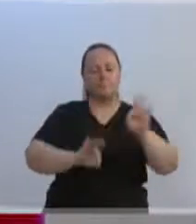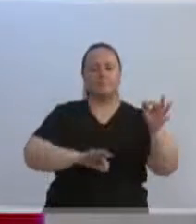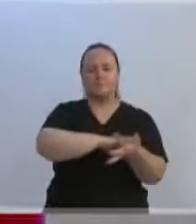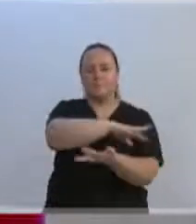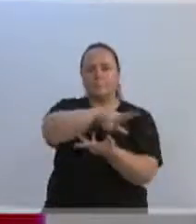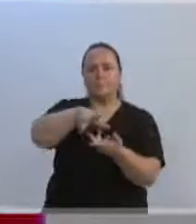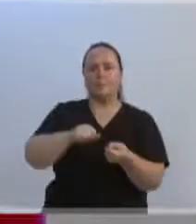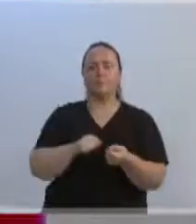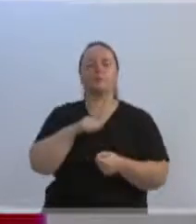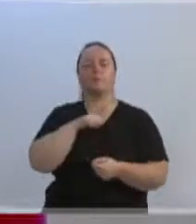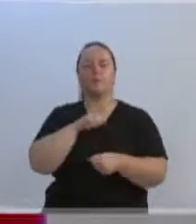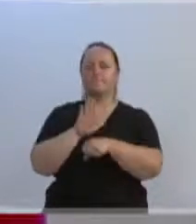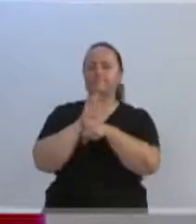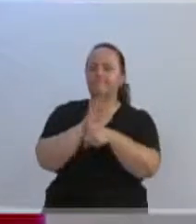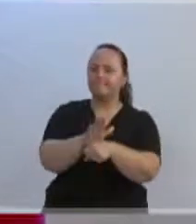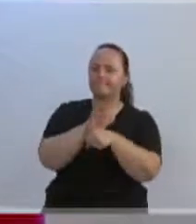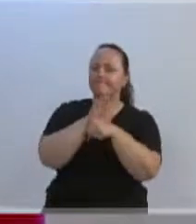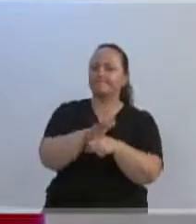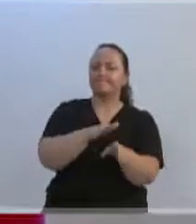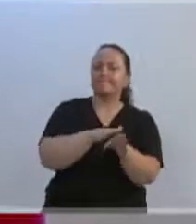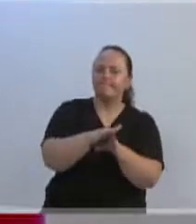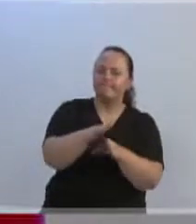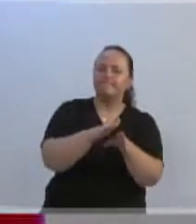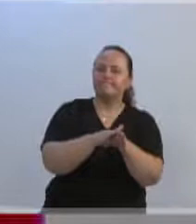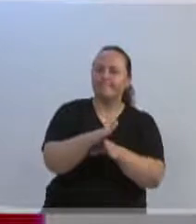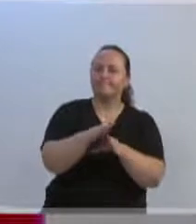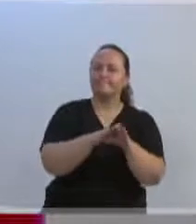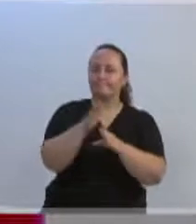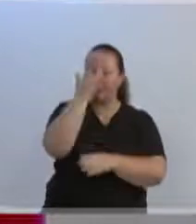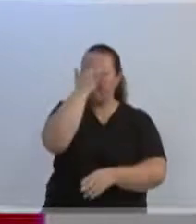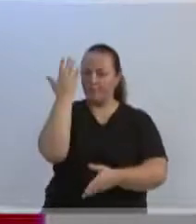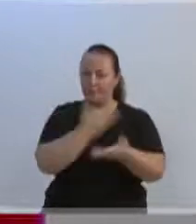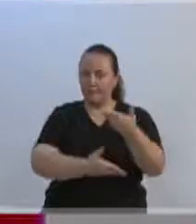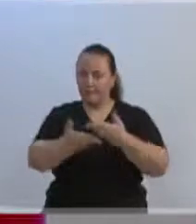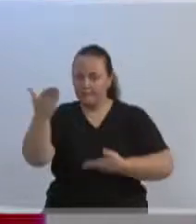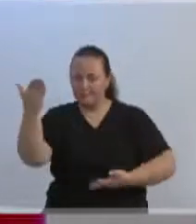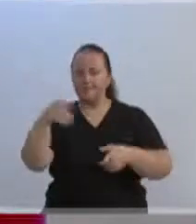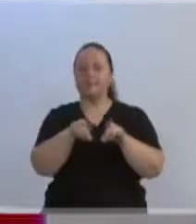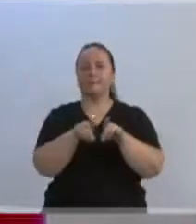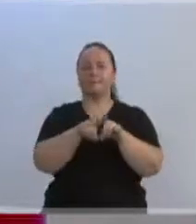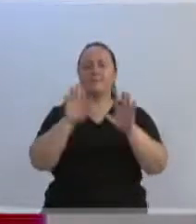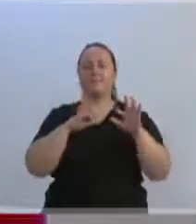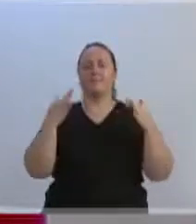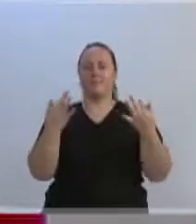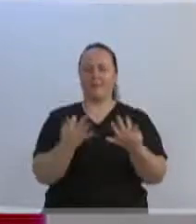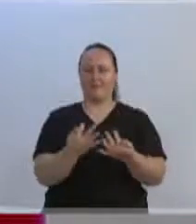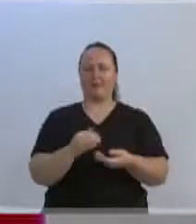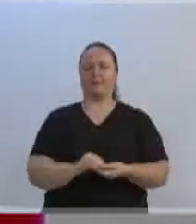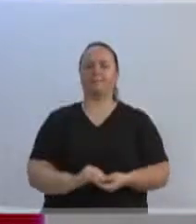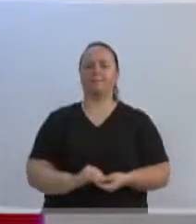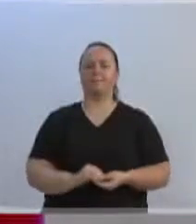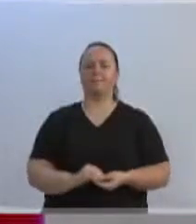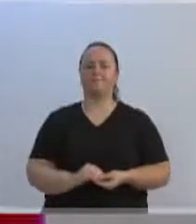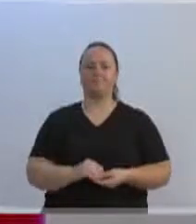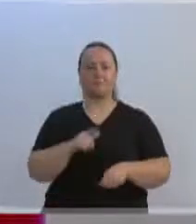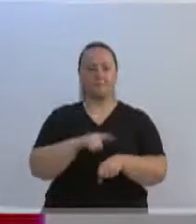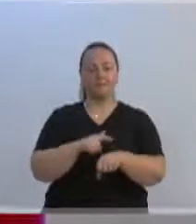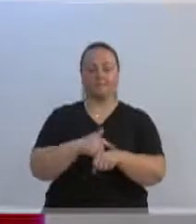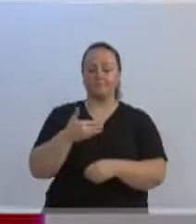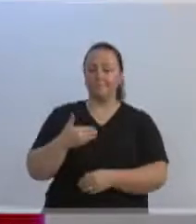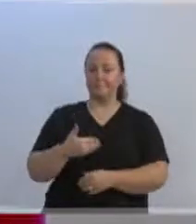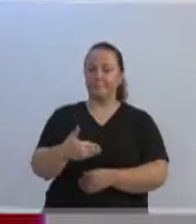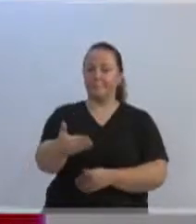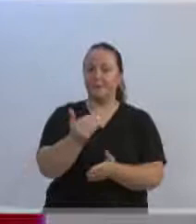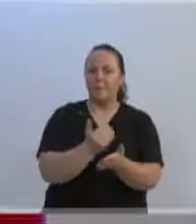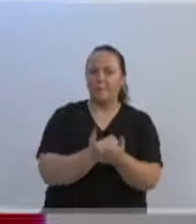através de orientações ao intercambista e sua família desde o momento em que ele mostrou interesse em